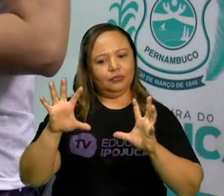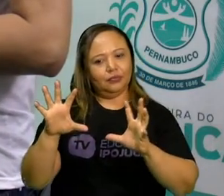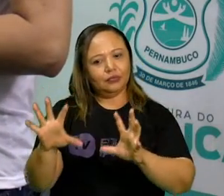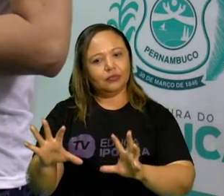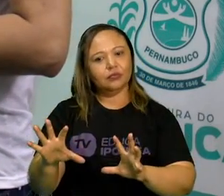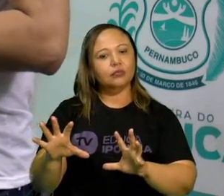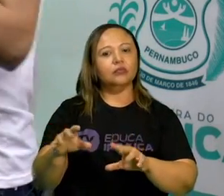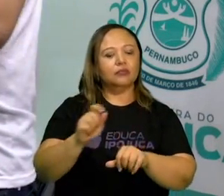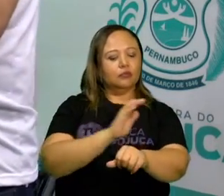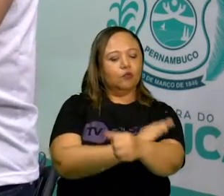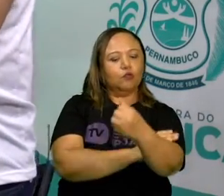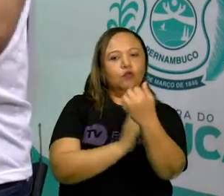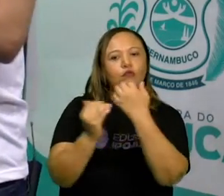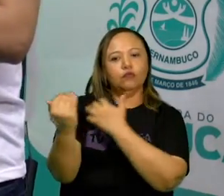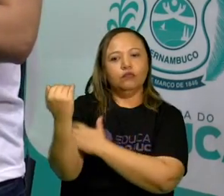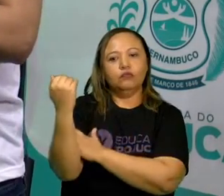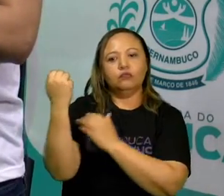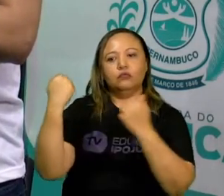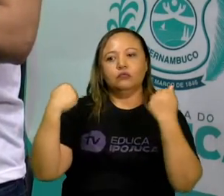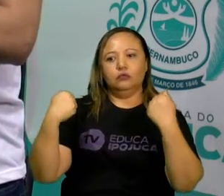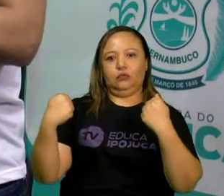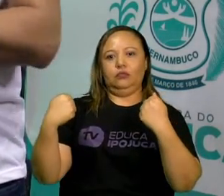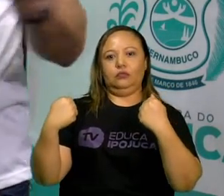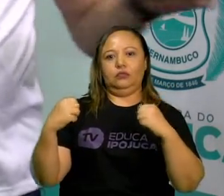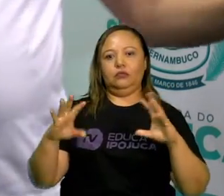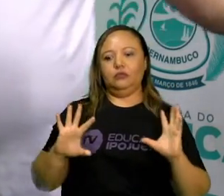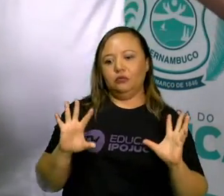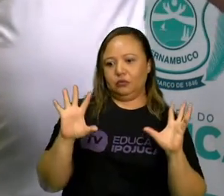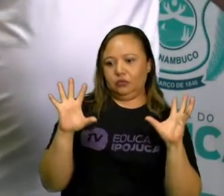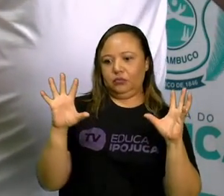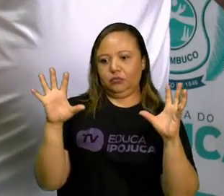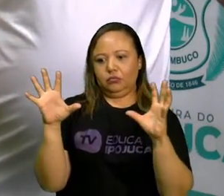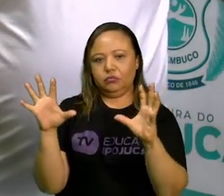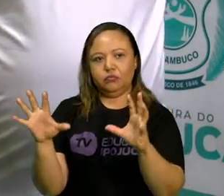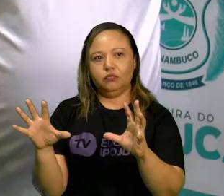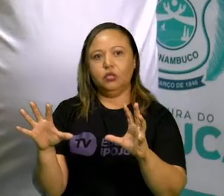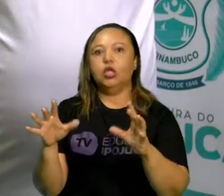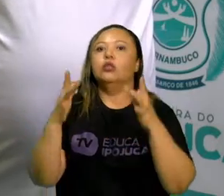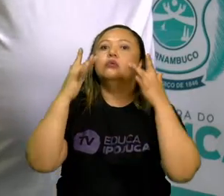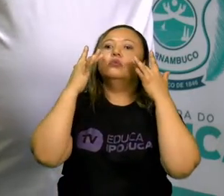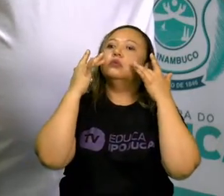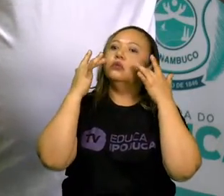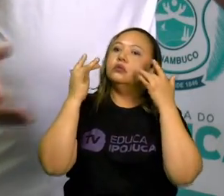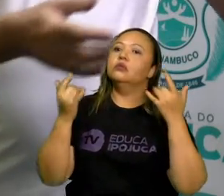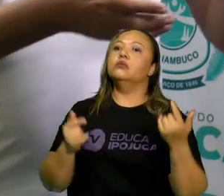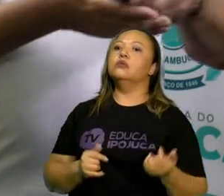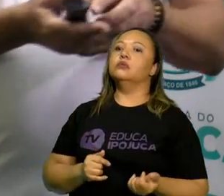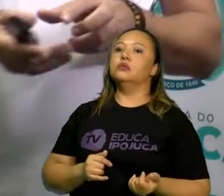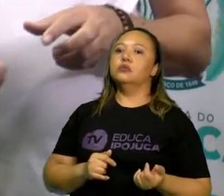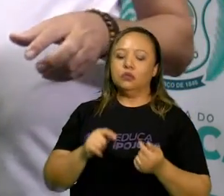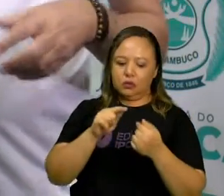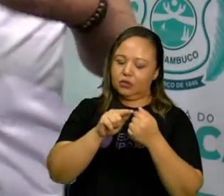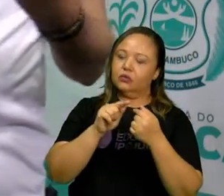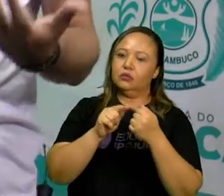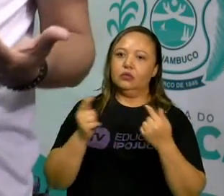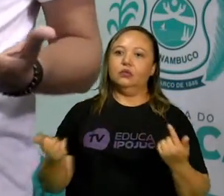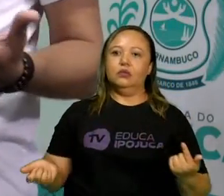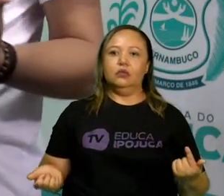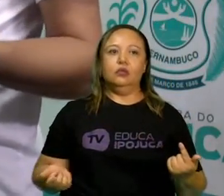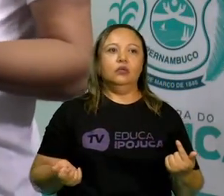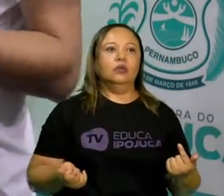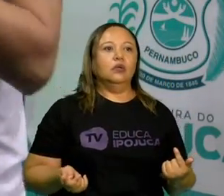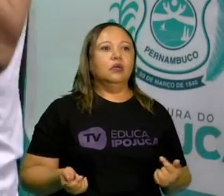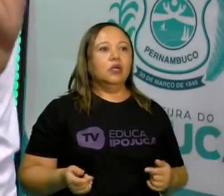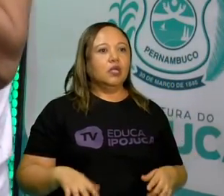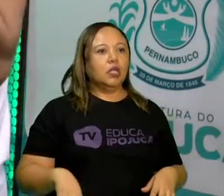ali Eu mesmo não tenho nada na minha mão então teatro ele passa por isso o gesto passa por isso por